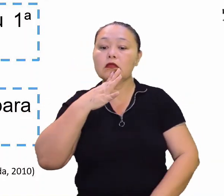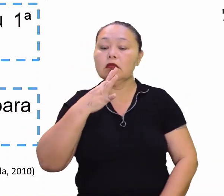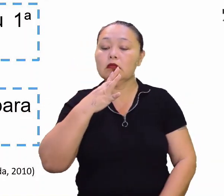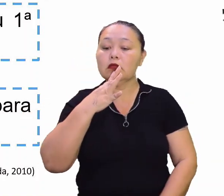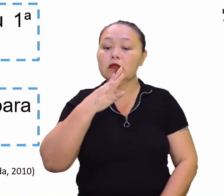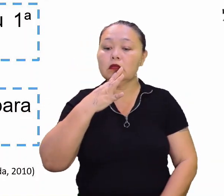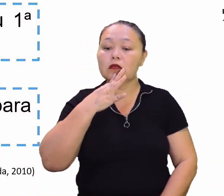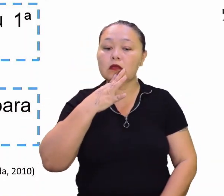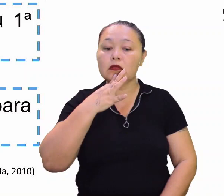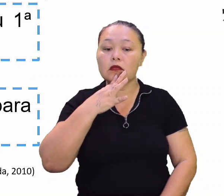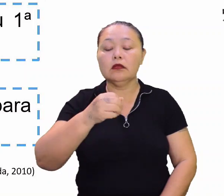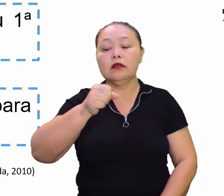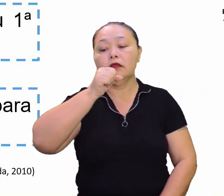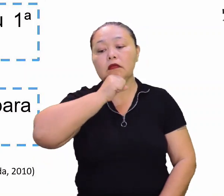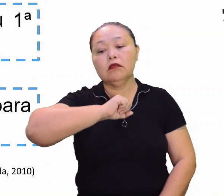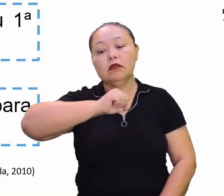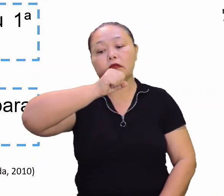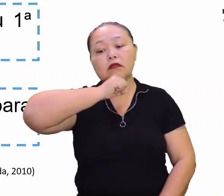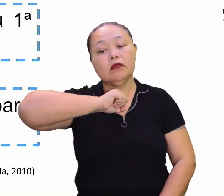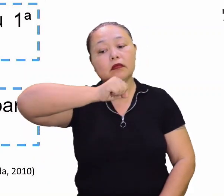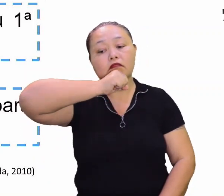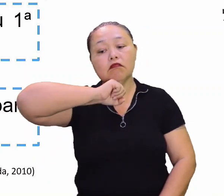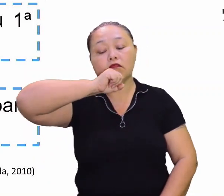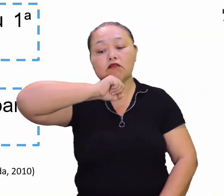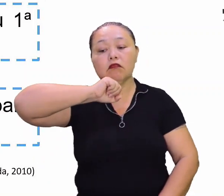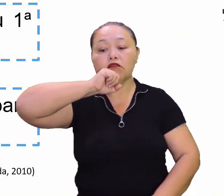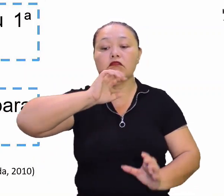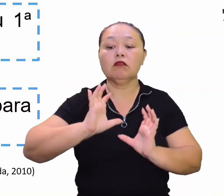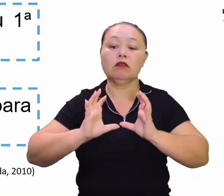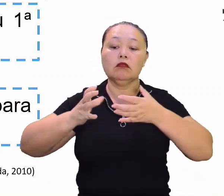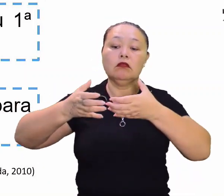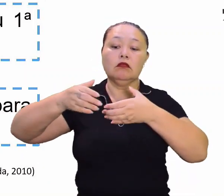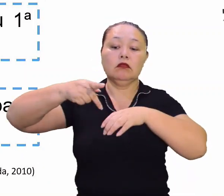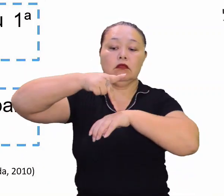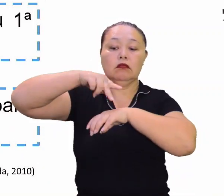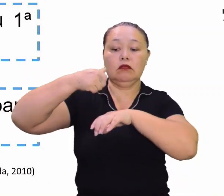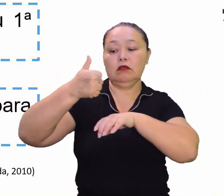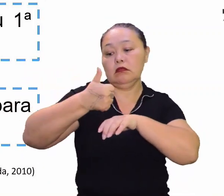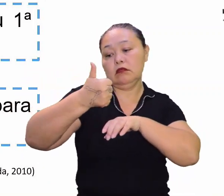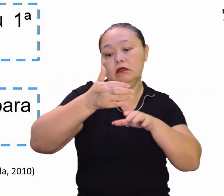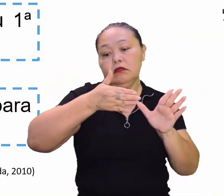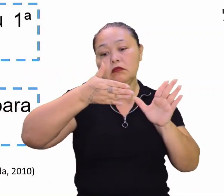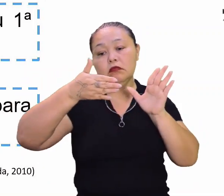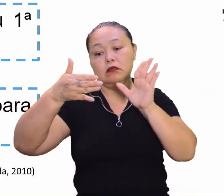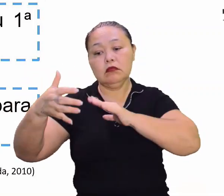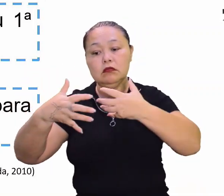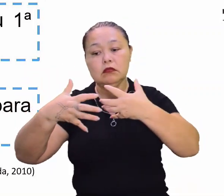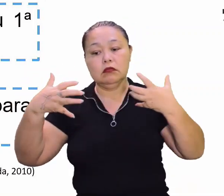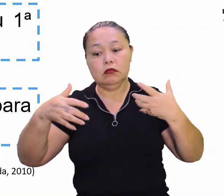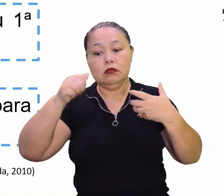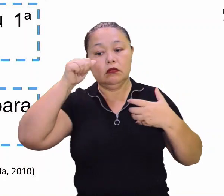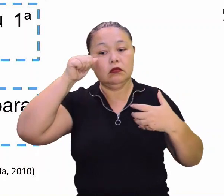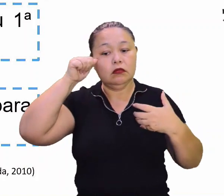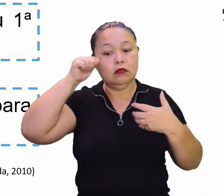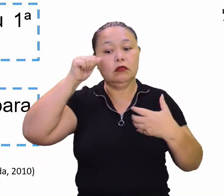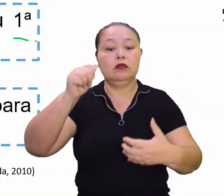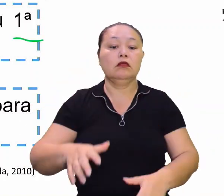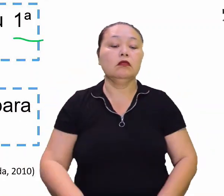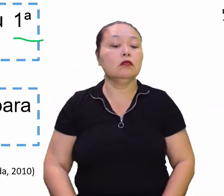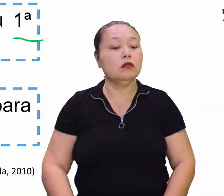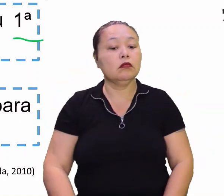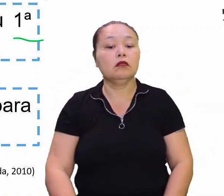como velhos tigres ou primeira geração de tigres asiáticos. É isso aí.